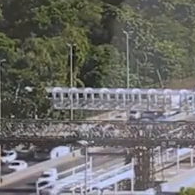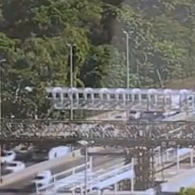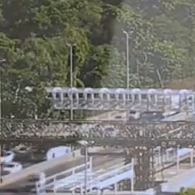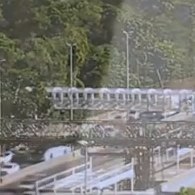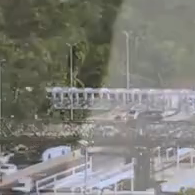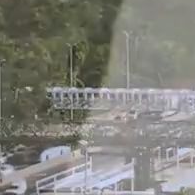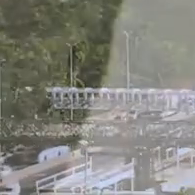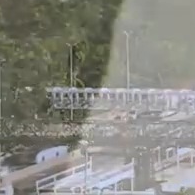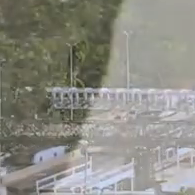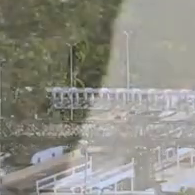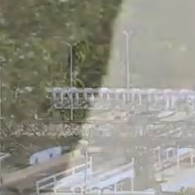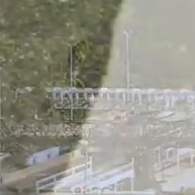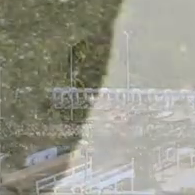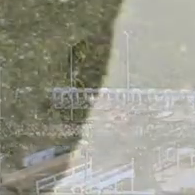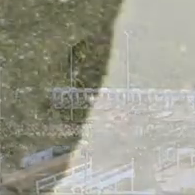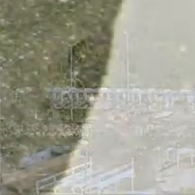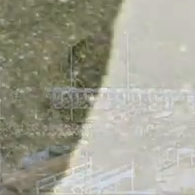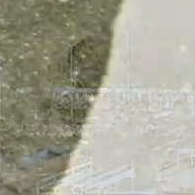Mais que um ícone.